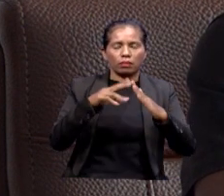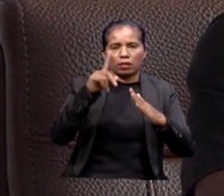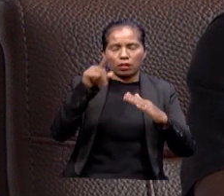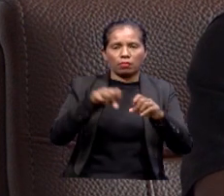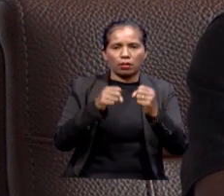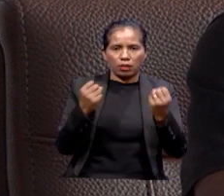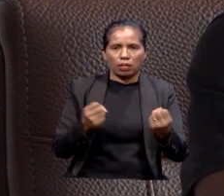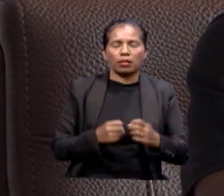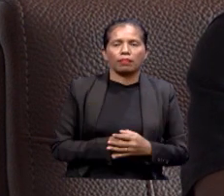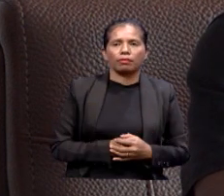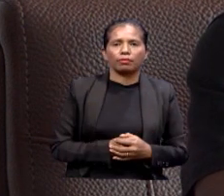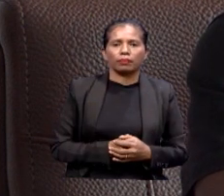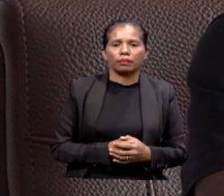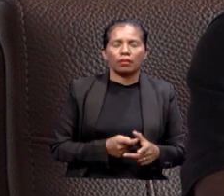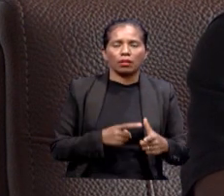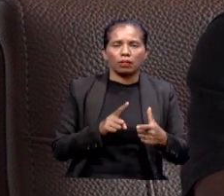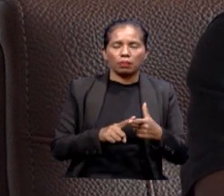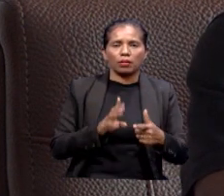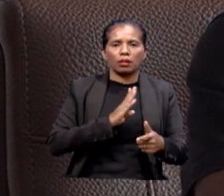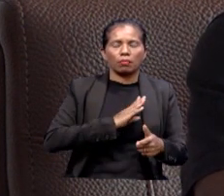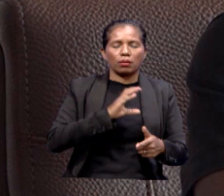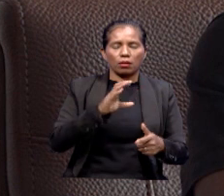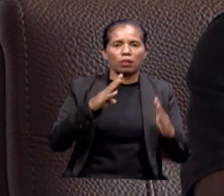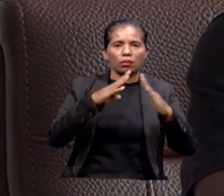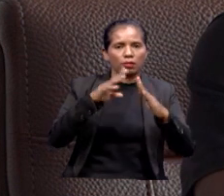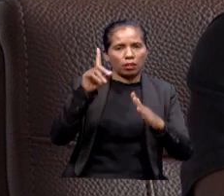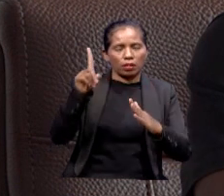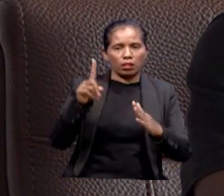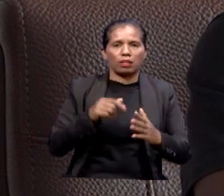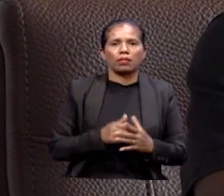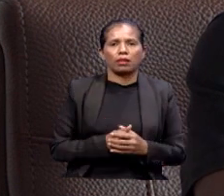estragos e depois iha mos baukau umaida iha